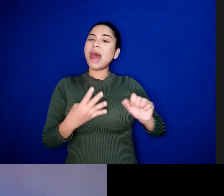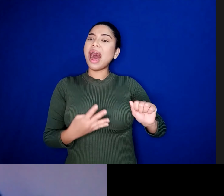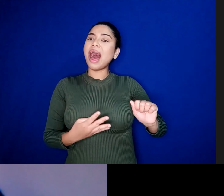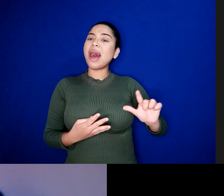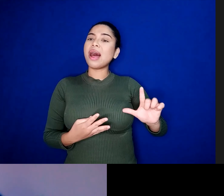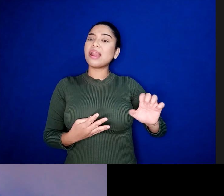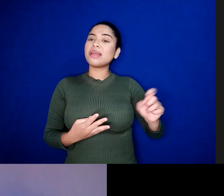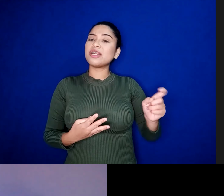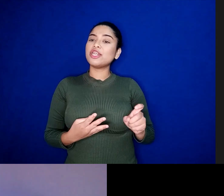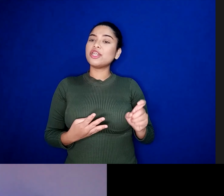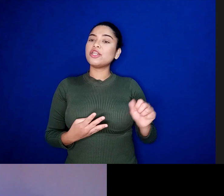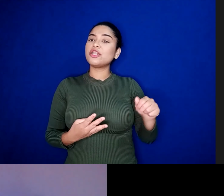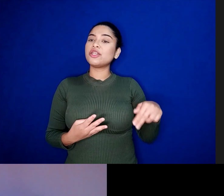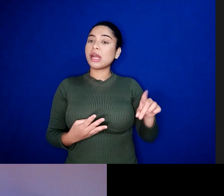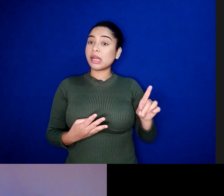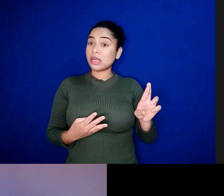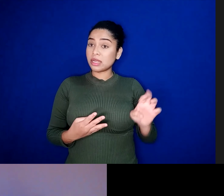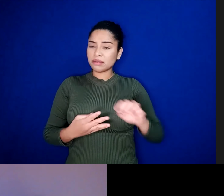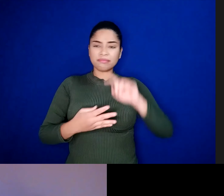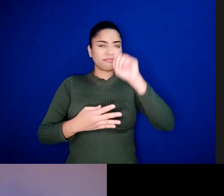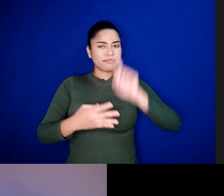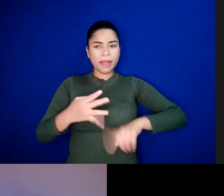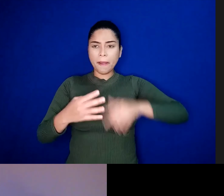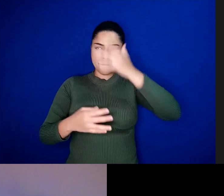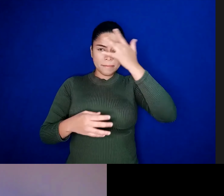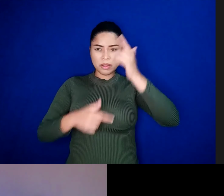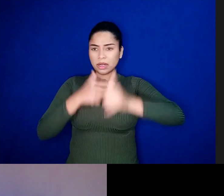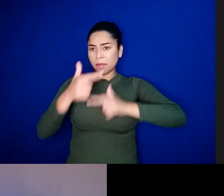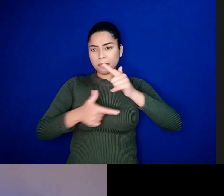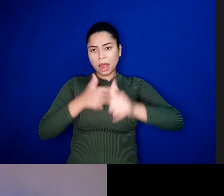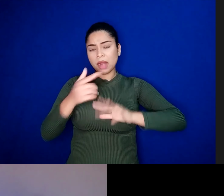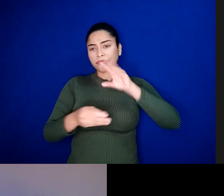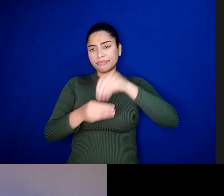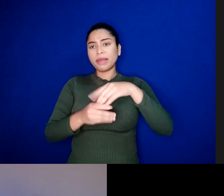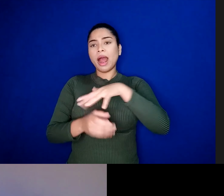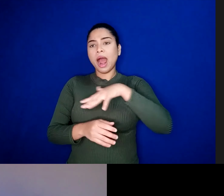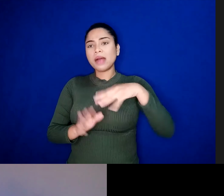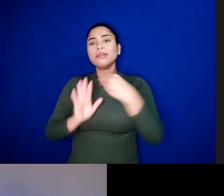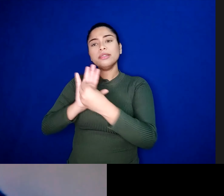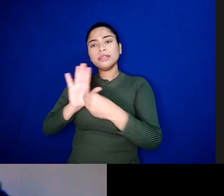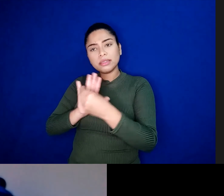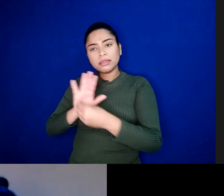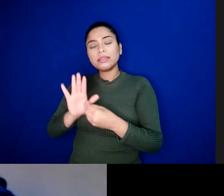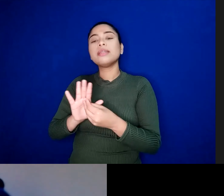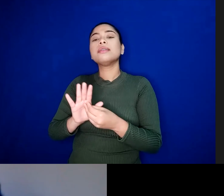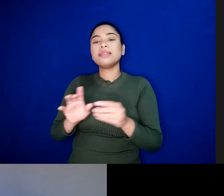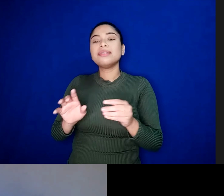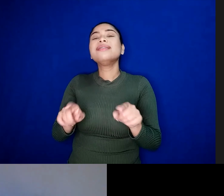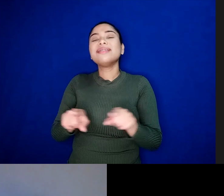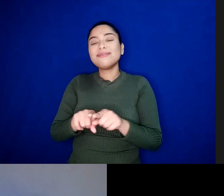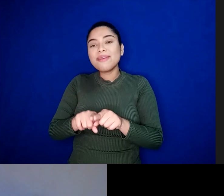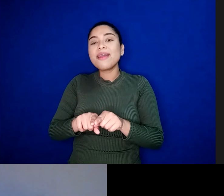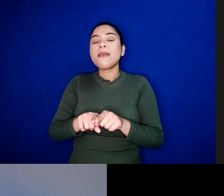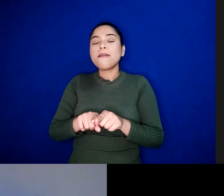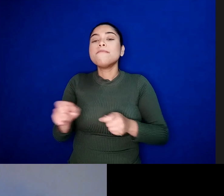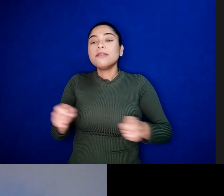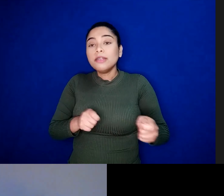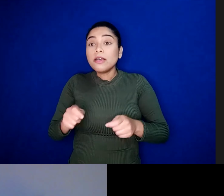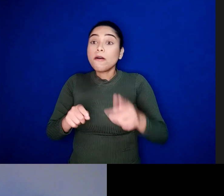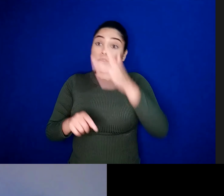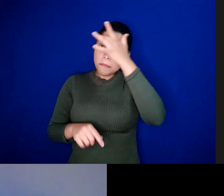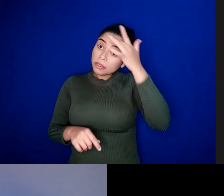trocava infecção todas as pessoas que trabalham também de alguma forma como usar e com a mediação são pessoas também com deficiência são